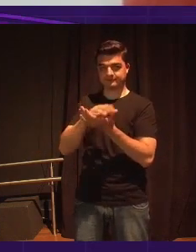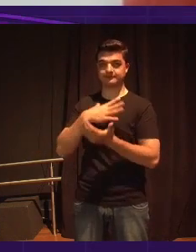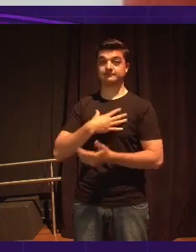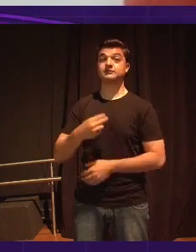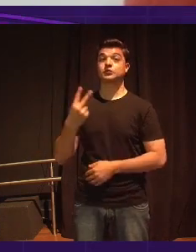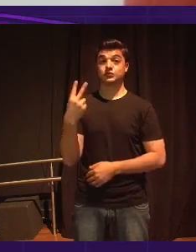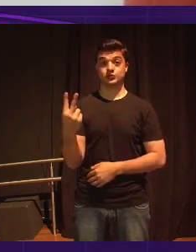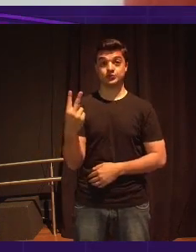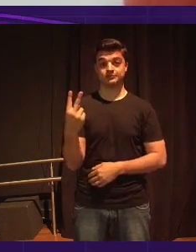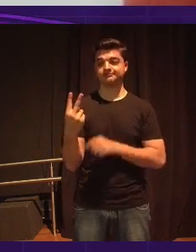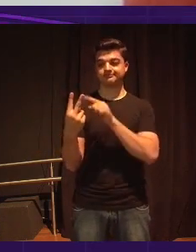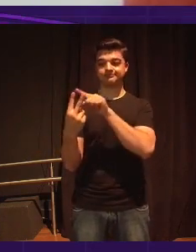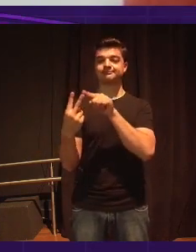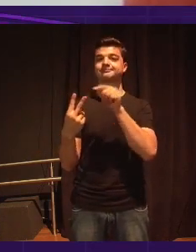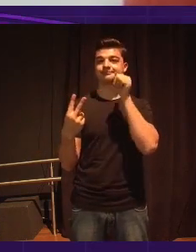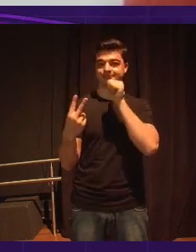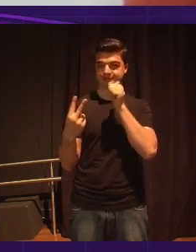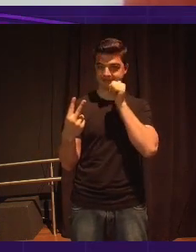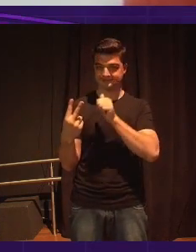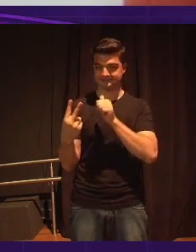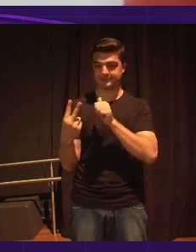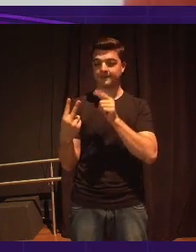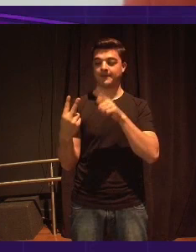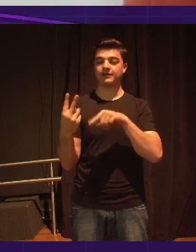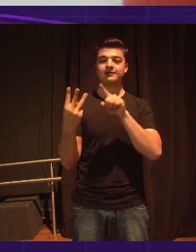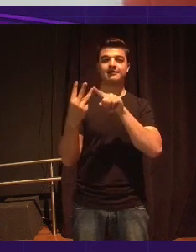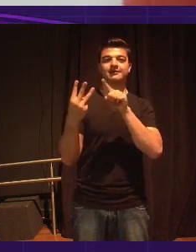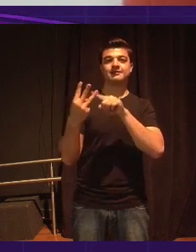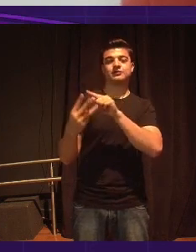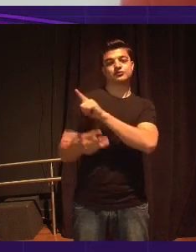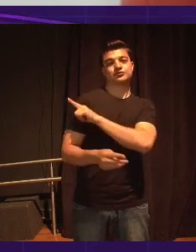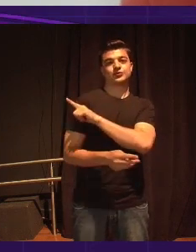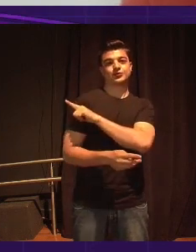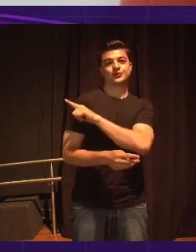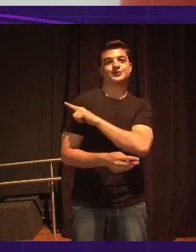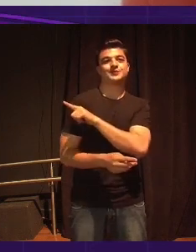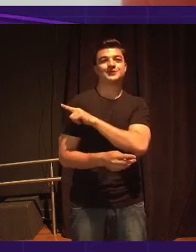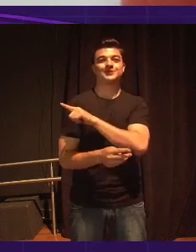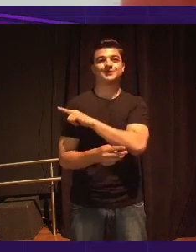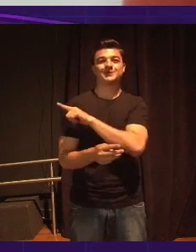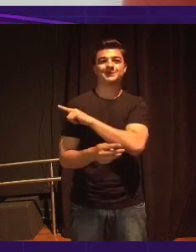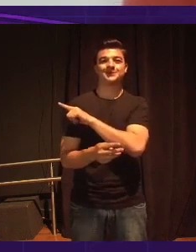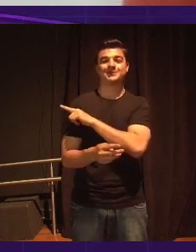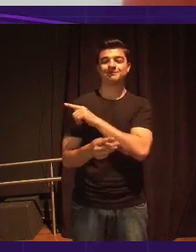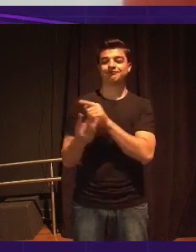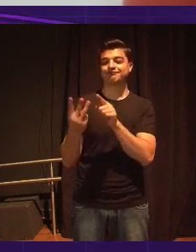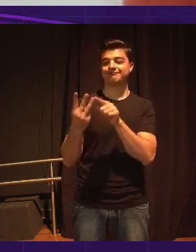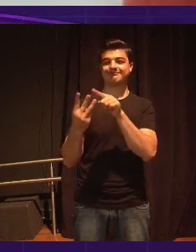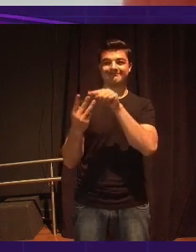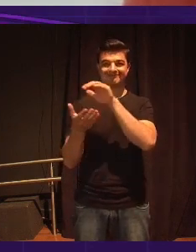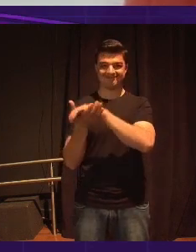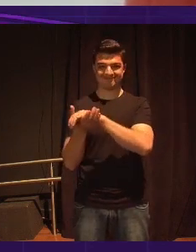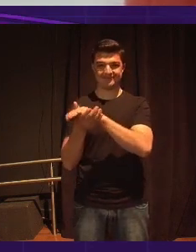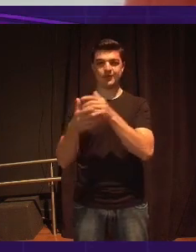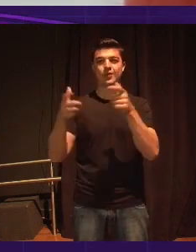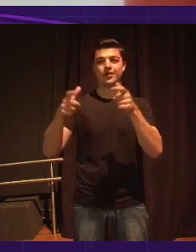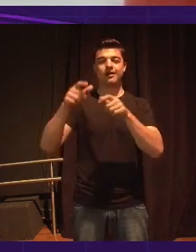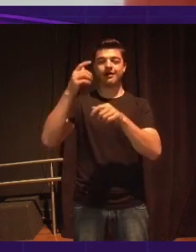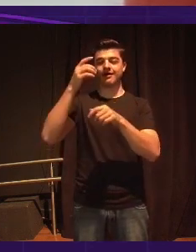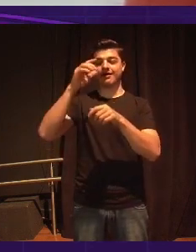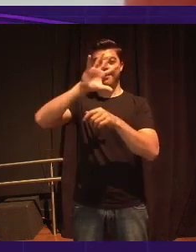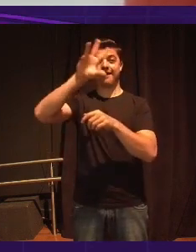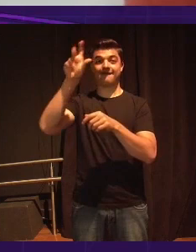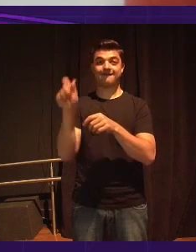filhas também, mulheres, e meu genro ali, o José Henrique, também aqui foi num safari na África. E por